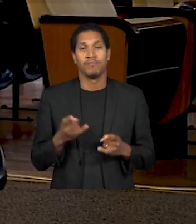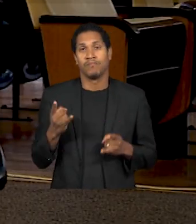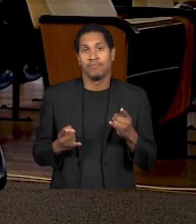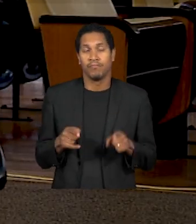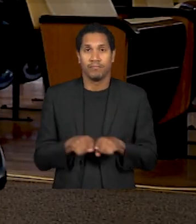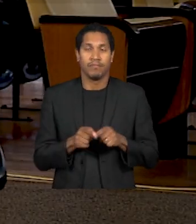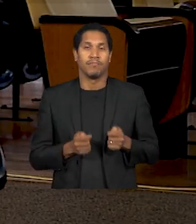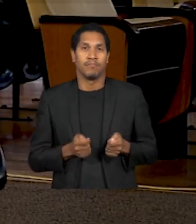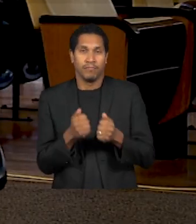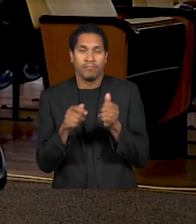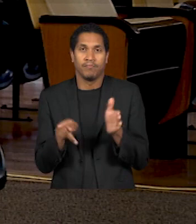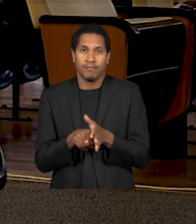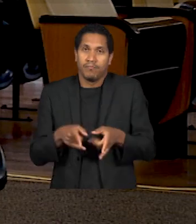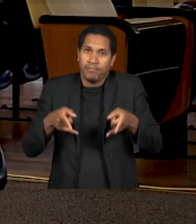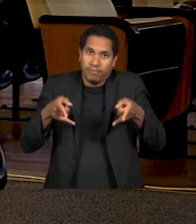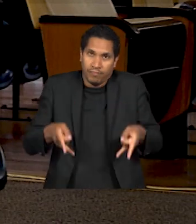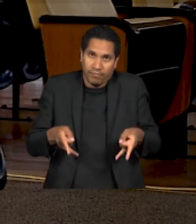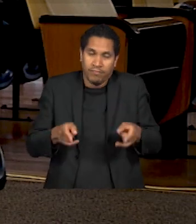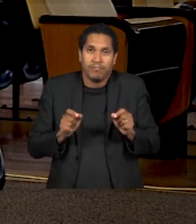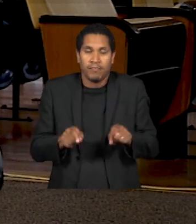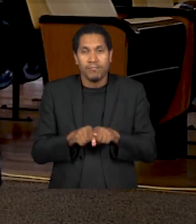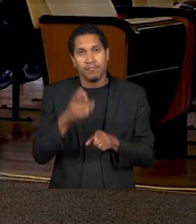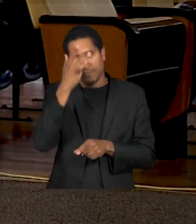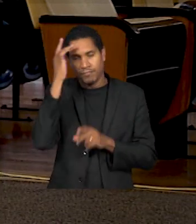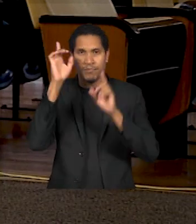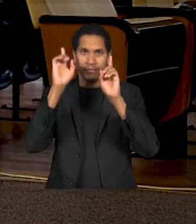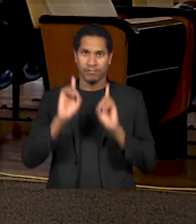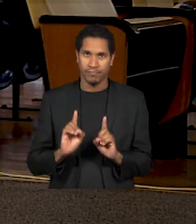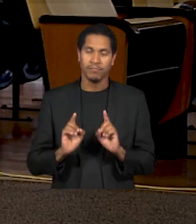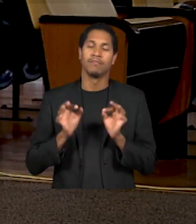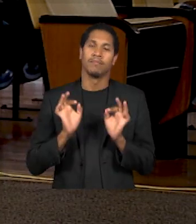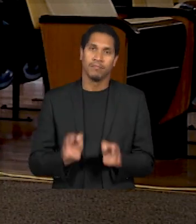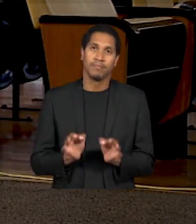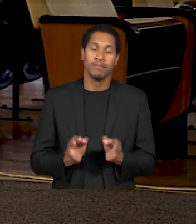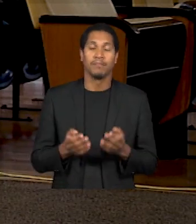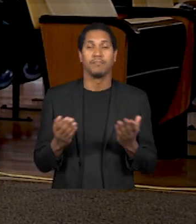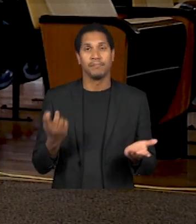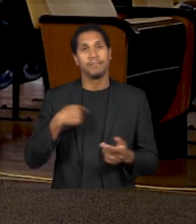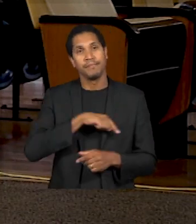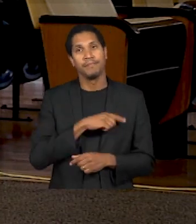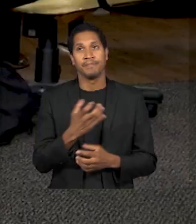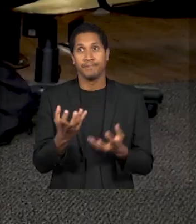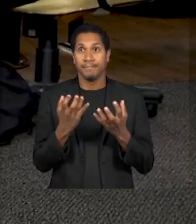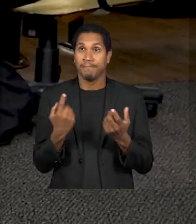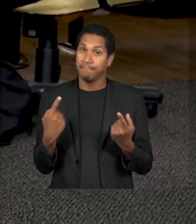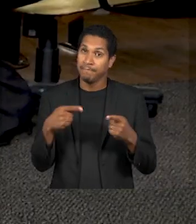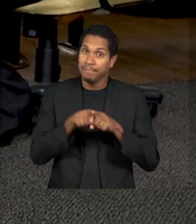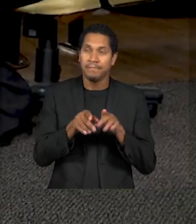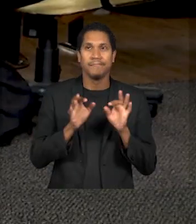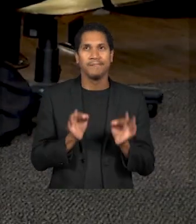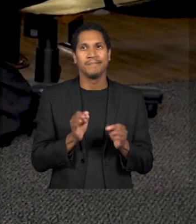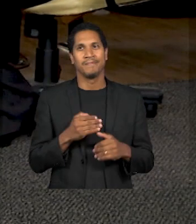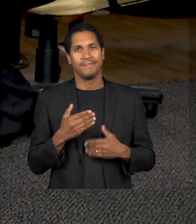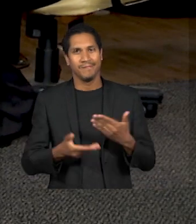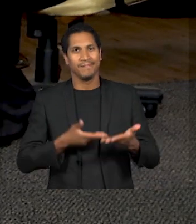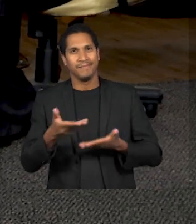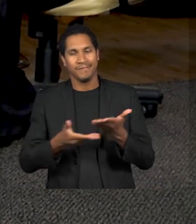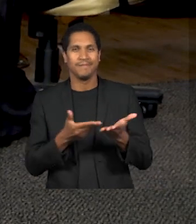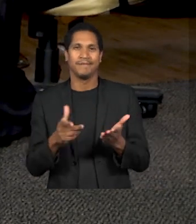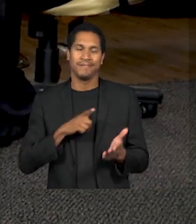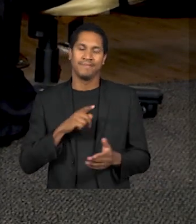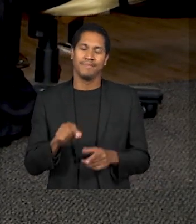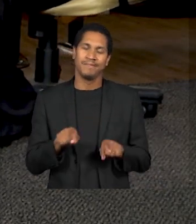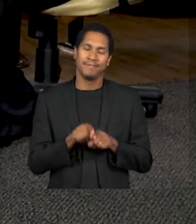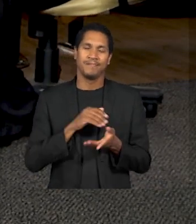cama ginecológica para pessoa com deficiência. Então, assim, a gente sempre procura estar em parceria com a Secretaria